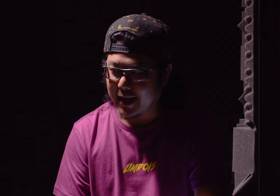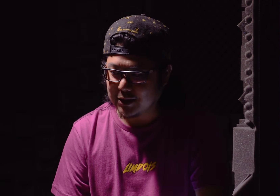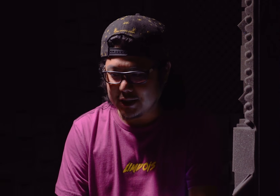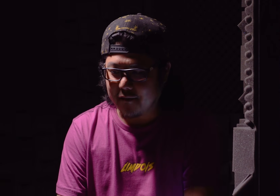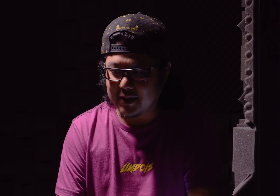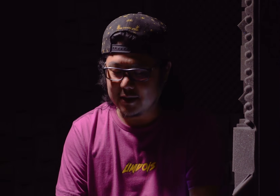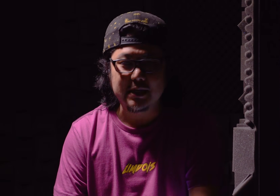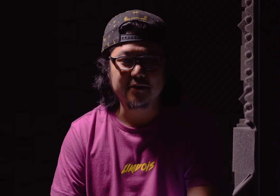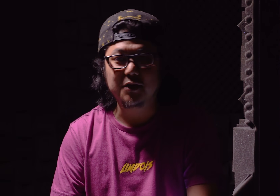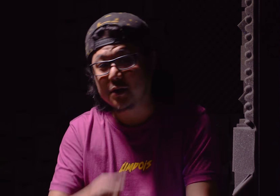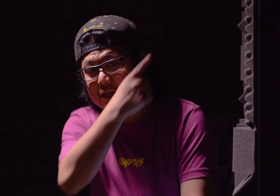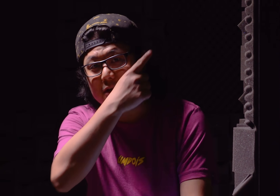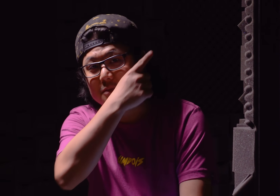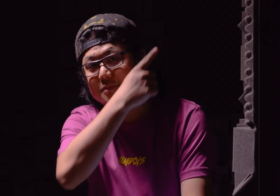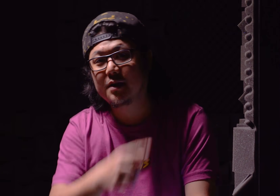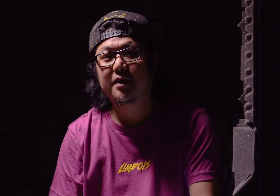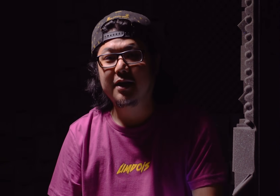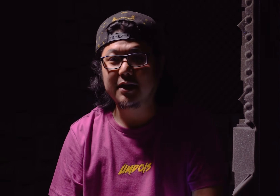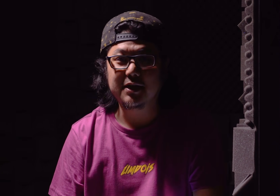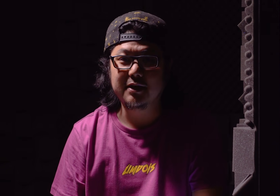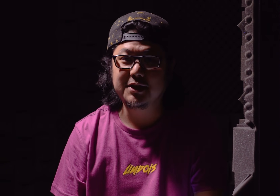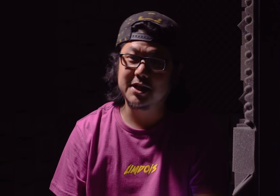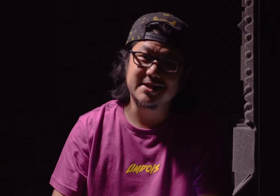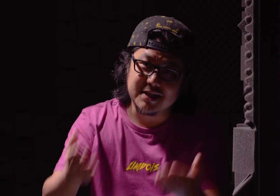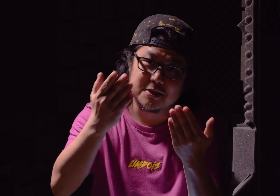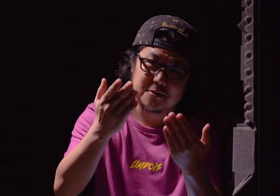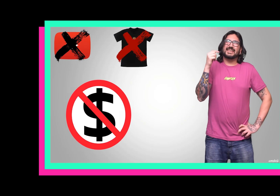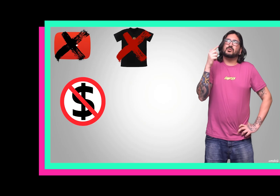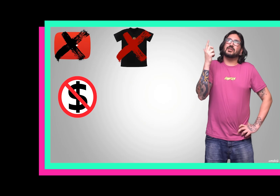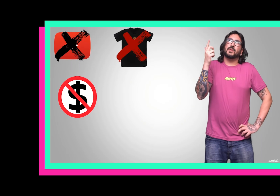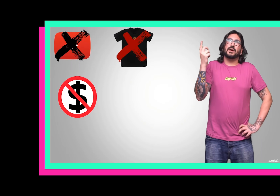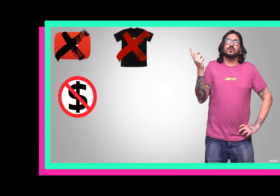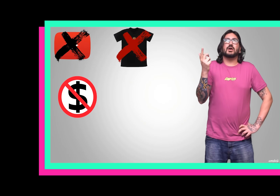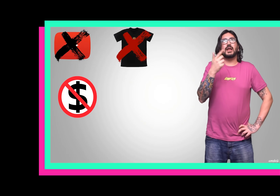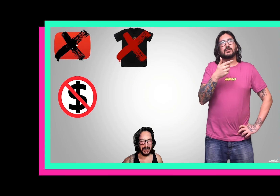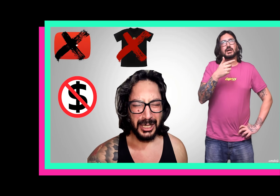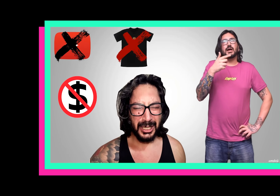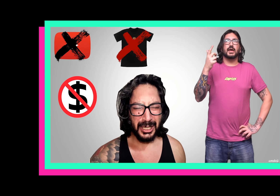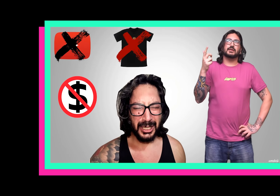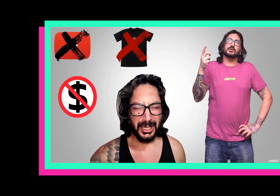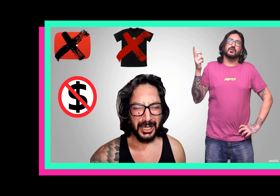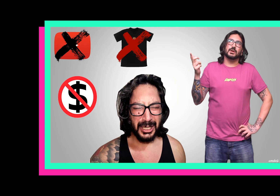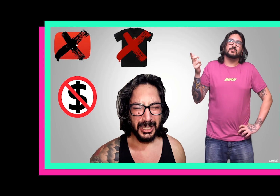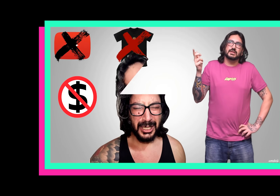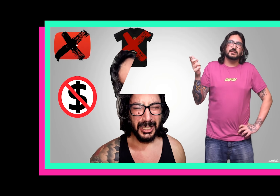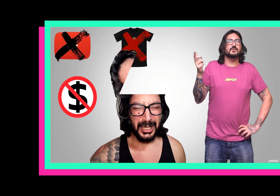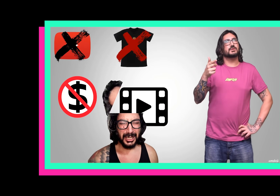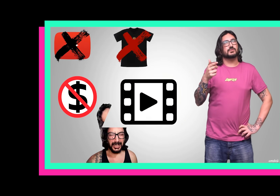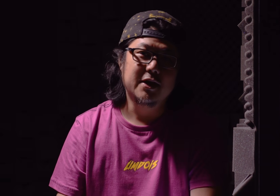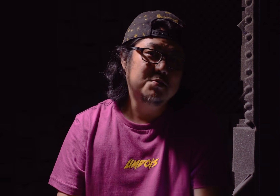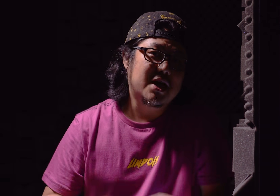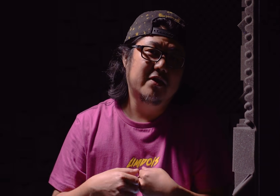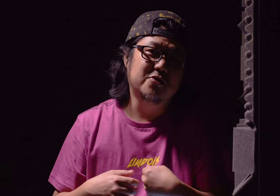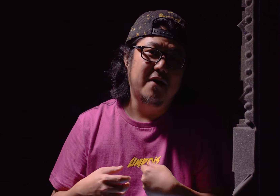pessoa. Porque a gente tava fazendo esse vídeo aqui, ó, em que tinha esse trecho. Que é usado pra pagar o salário da galera que transforma as brisas